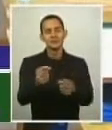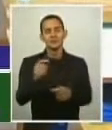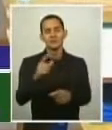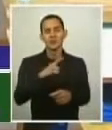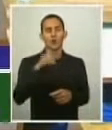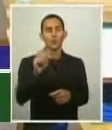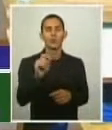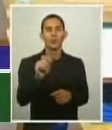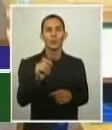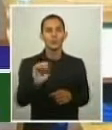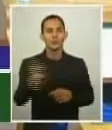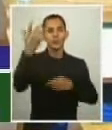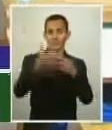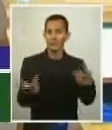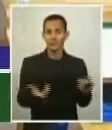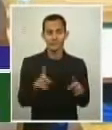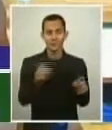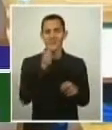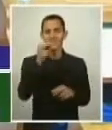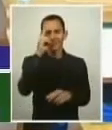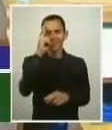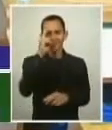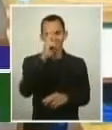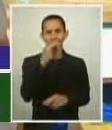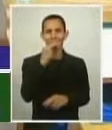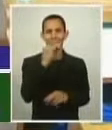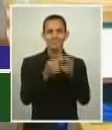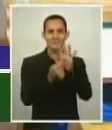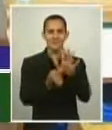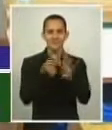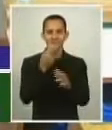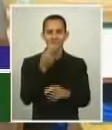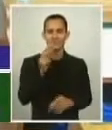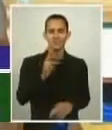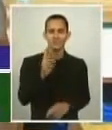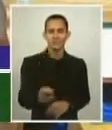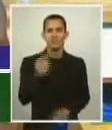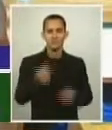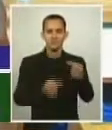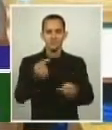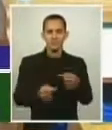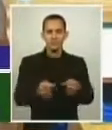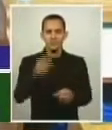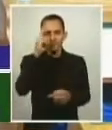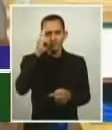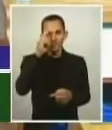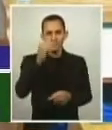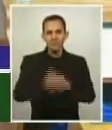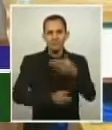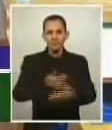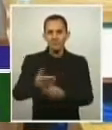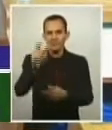de decidir as coisas estão Você se lembra da do exemplo que eu dei aqui sobre representação política né eu